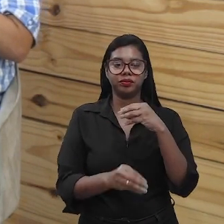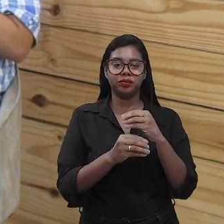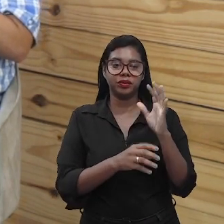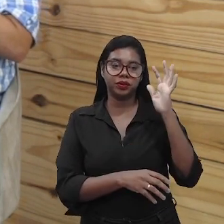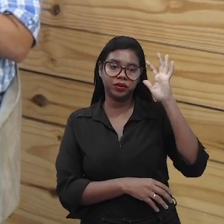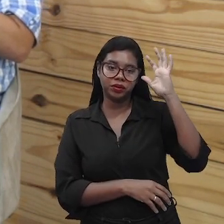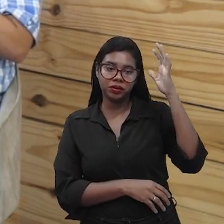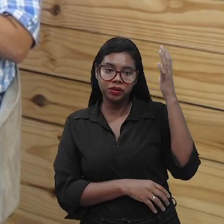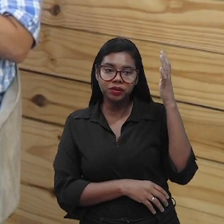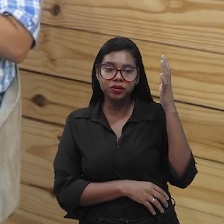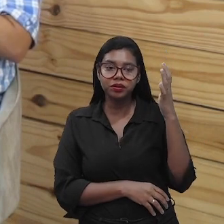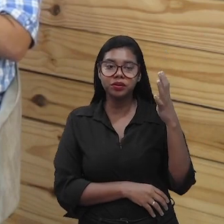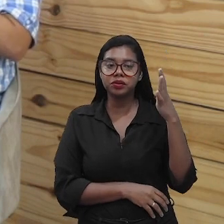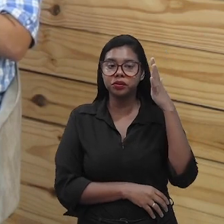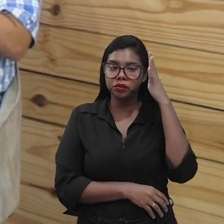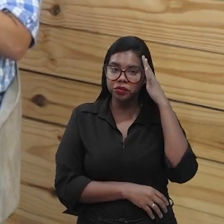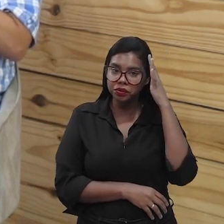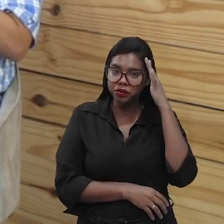entendi que